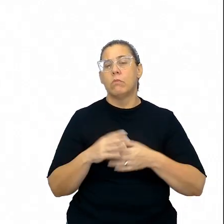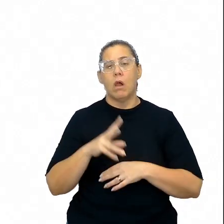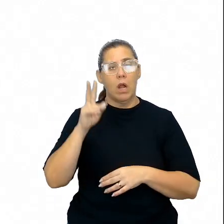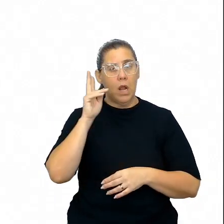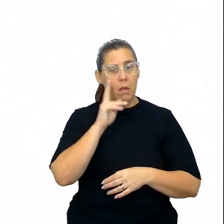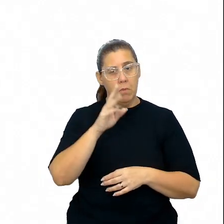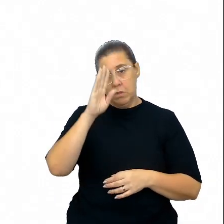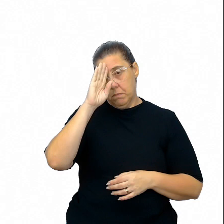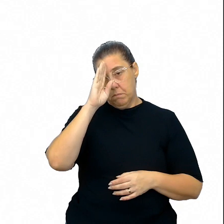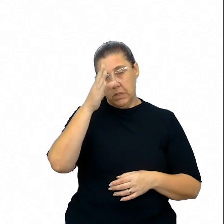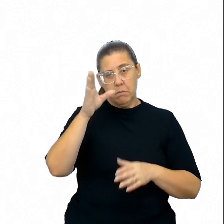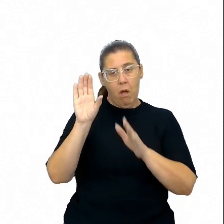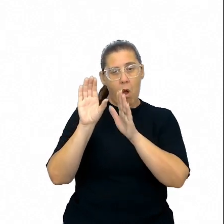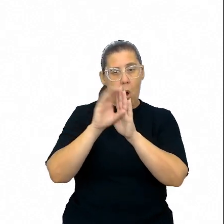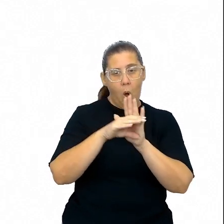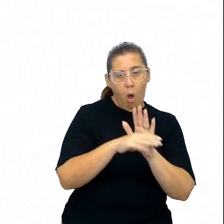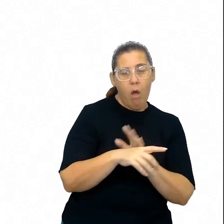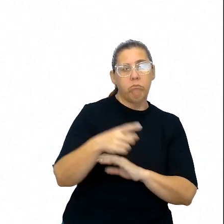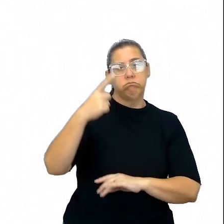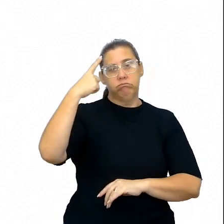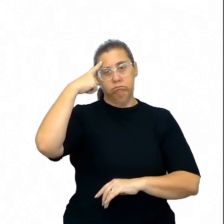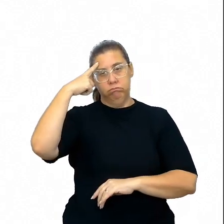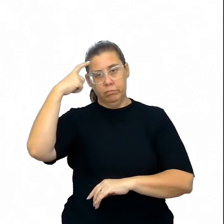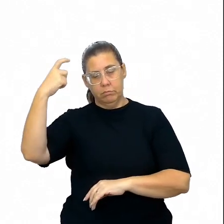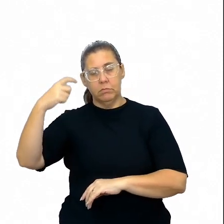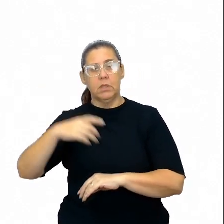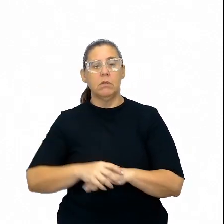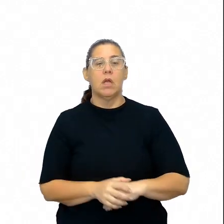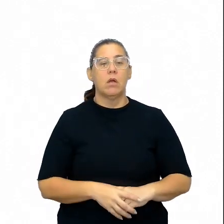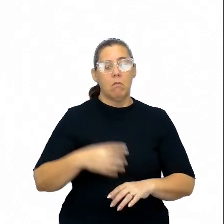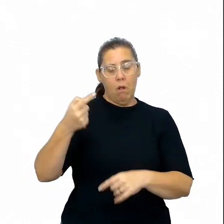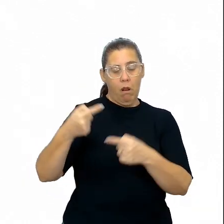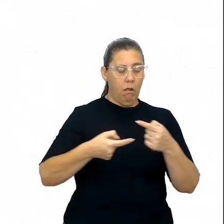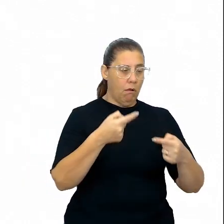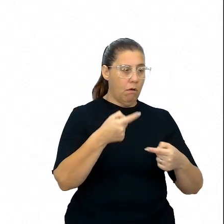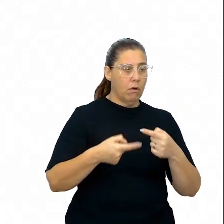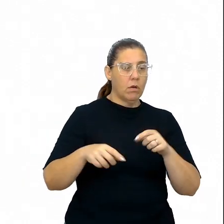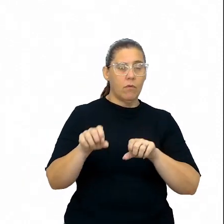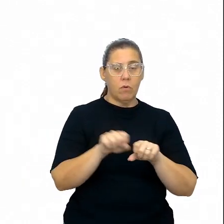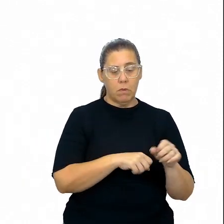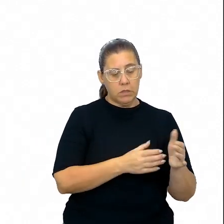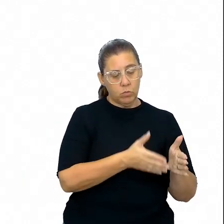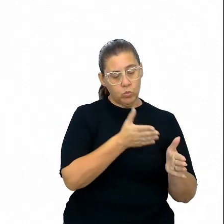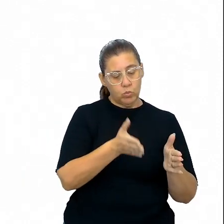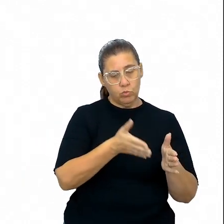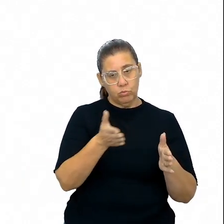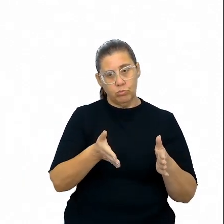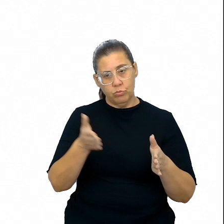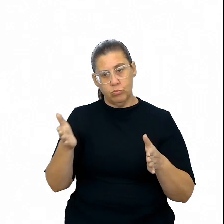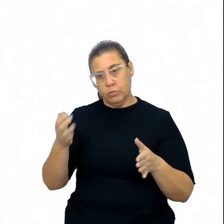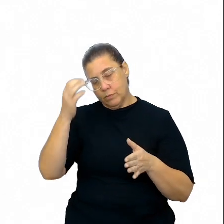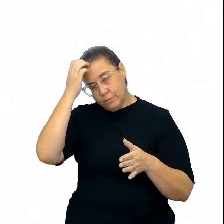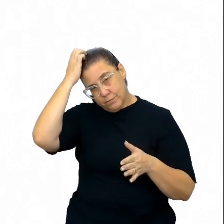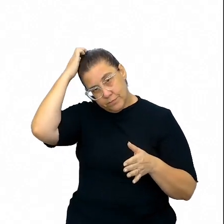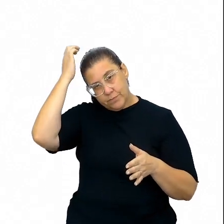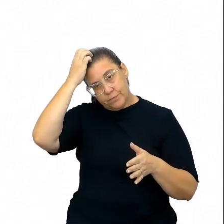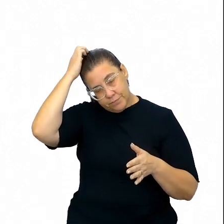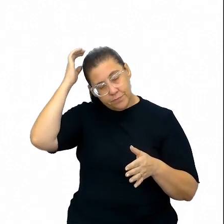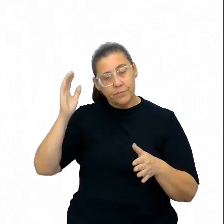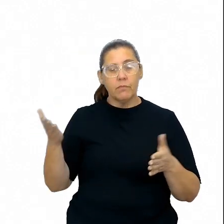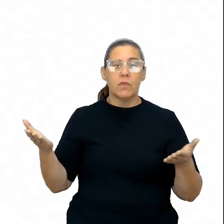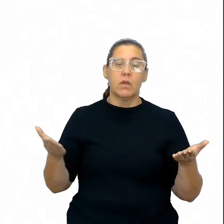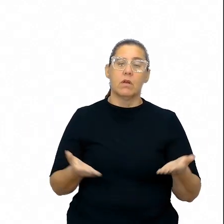os principais conceitos e ideias, né, que nós discutimos na formação de etapa, tanto desse material que a gente